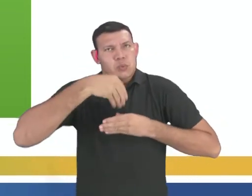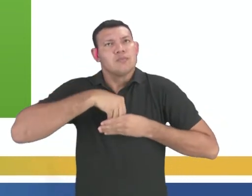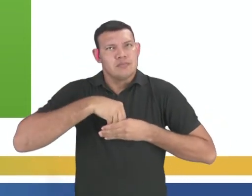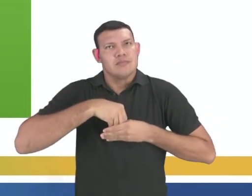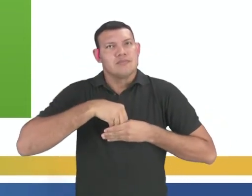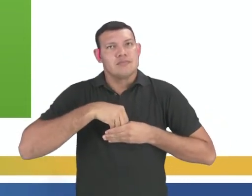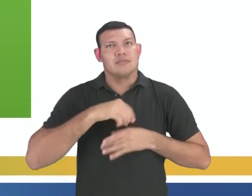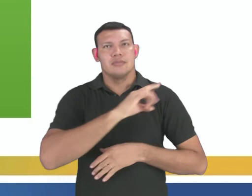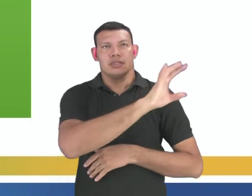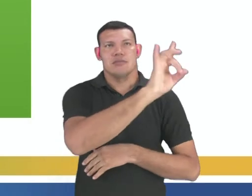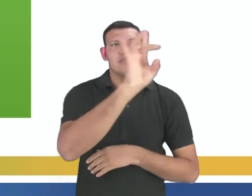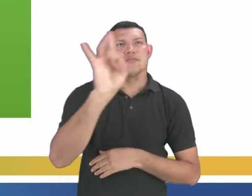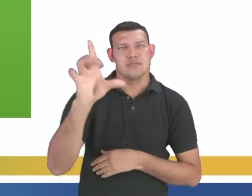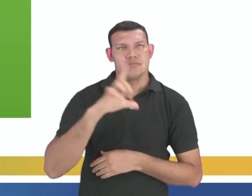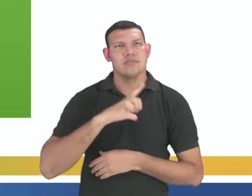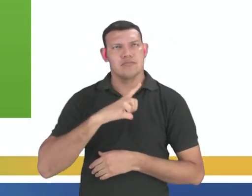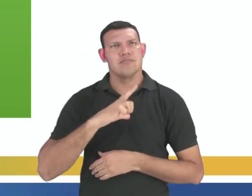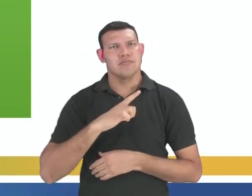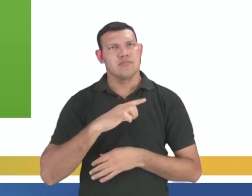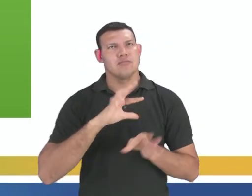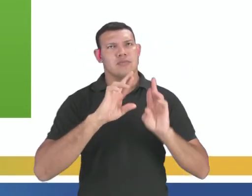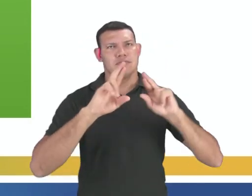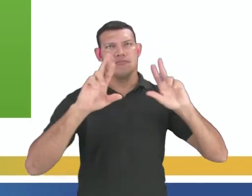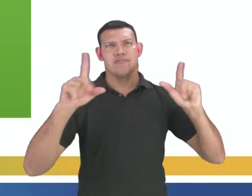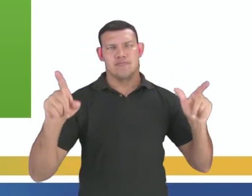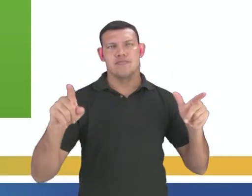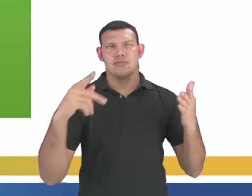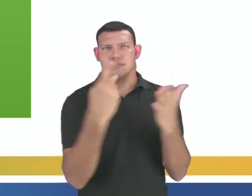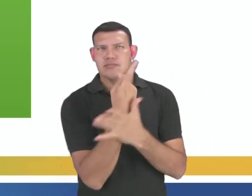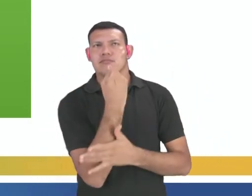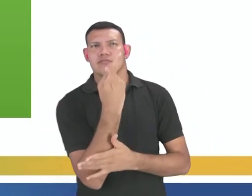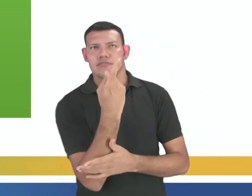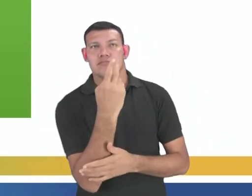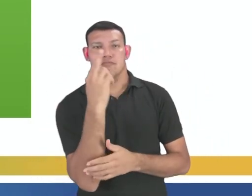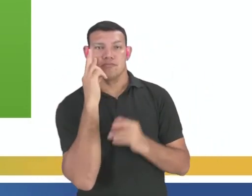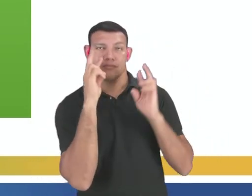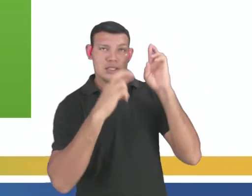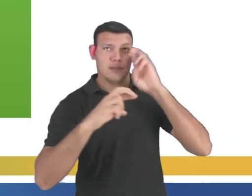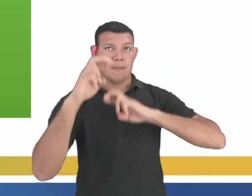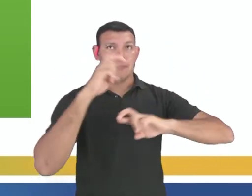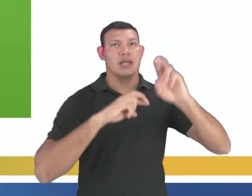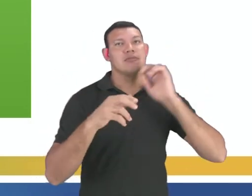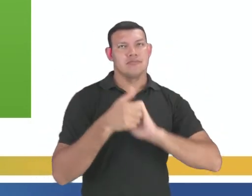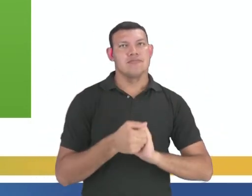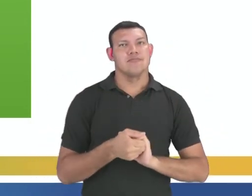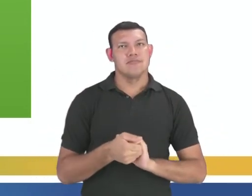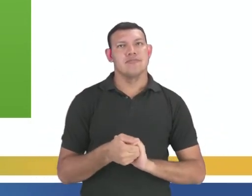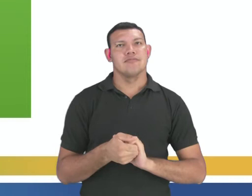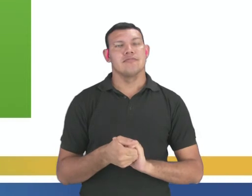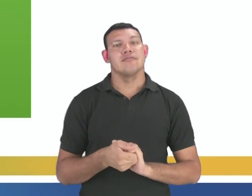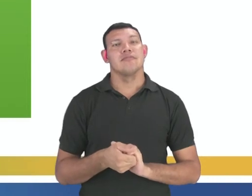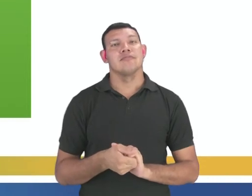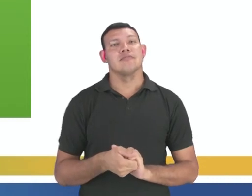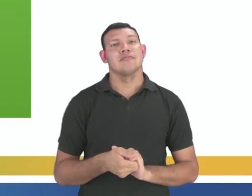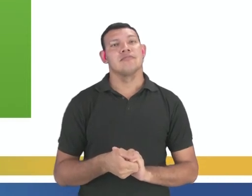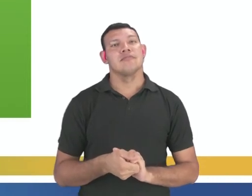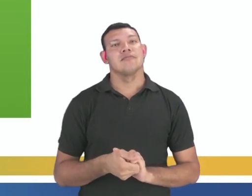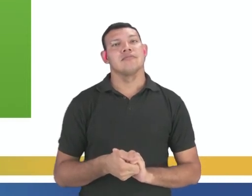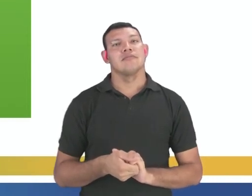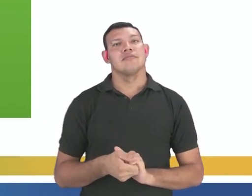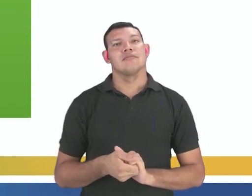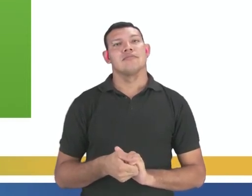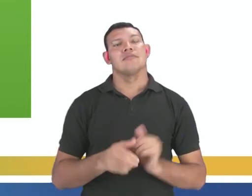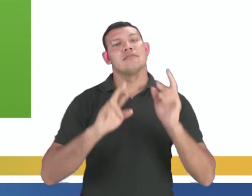subjetiva. Cada um pode ter uma opinião diferente sobre o mesmo fato. A opinião vem de um julgamento. Tá? Então, aí a gente viu